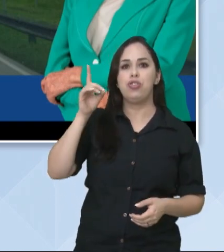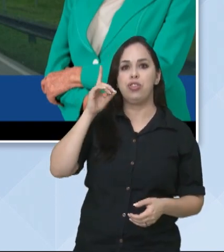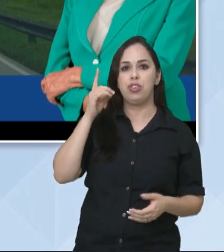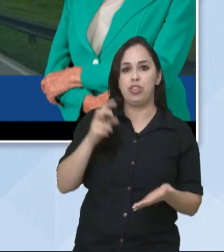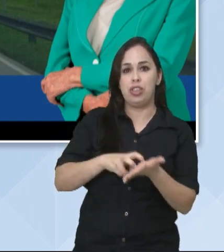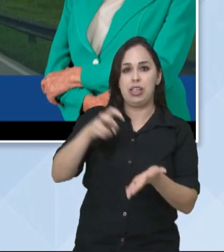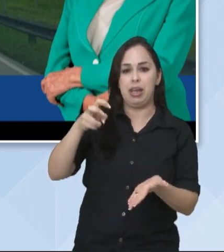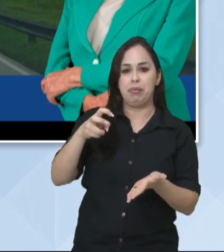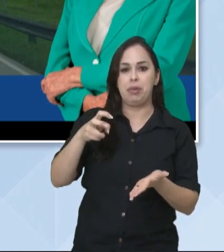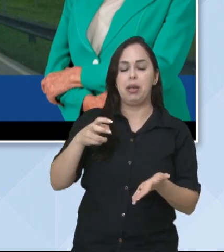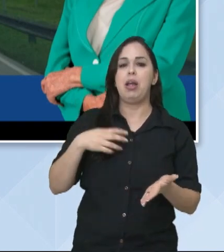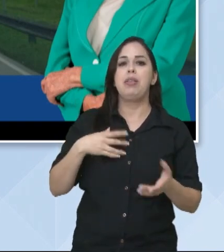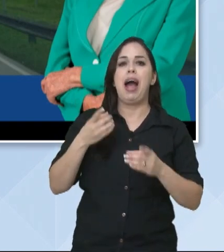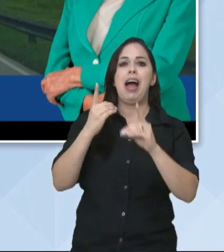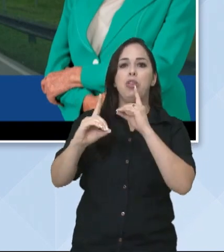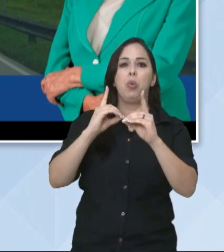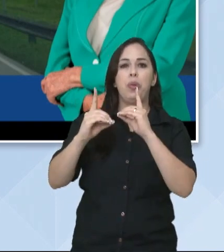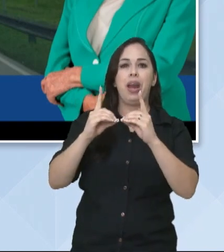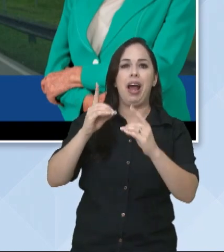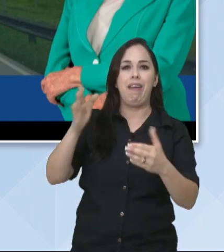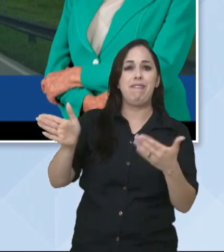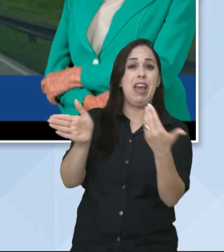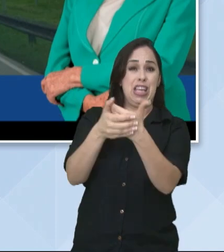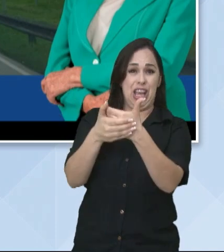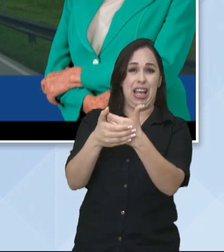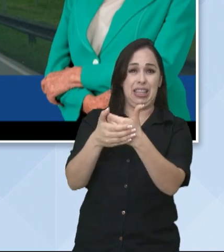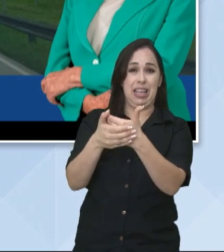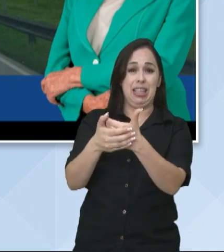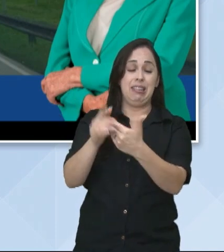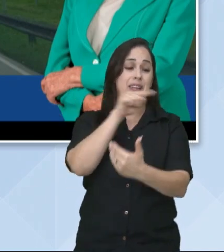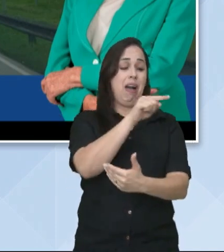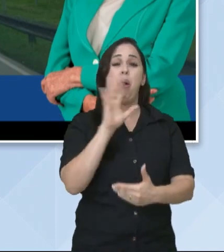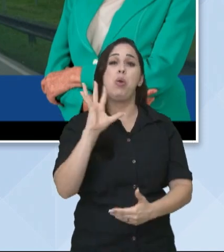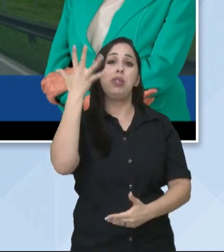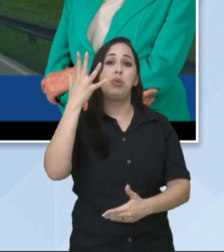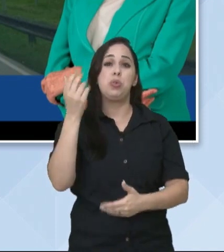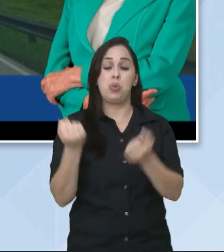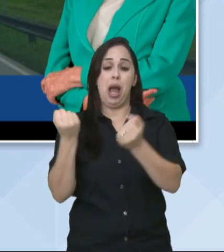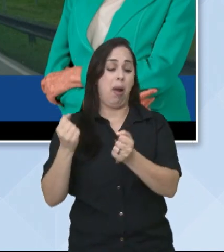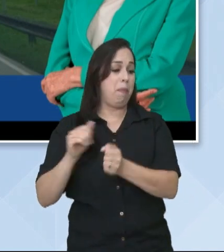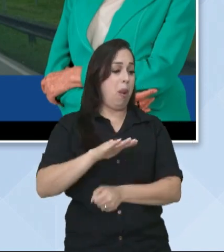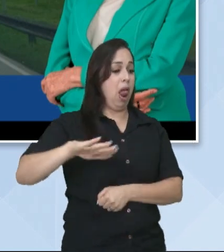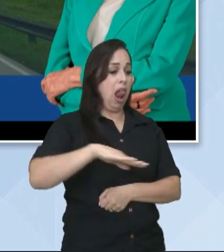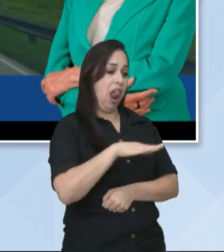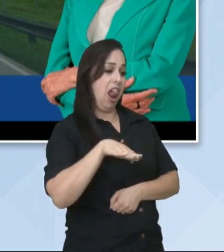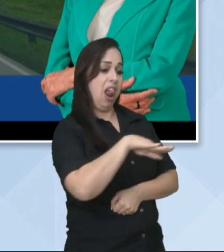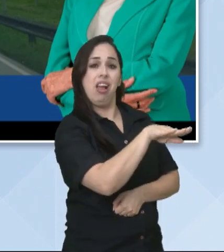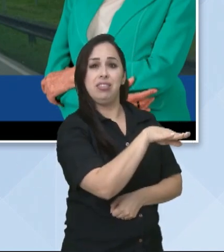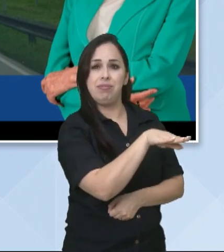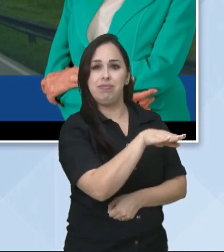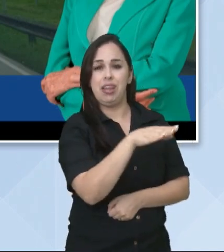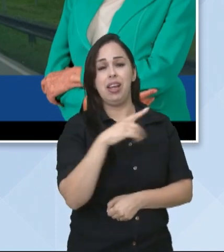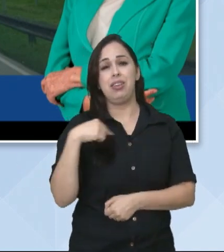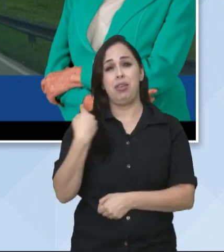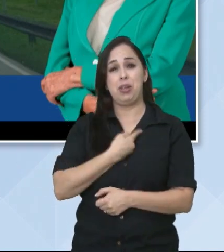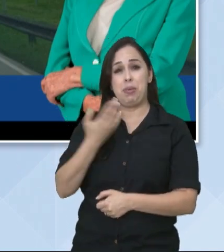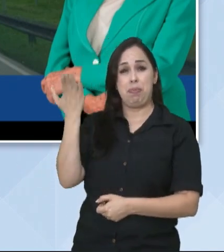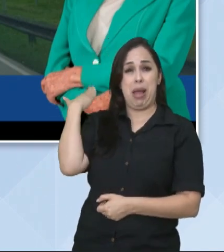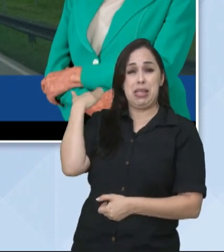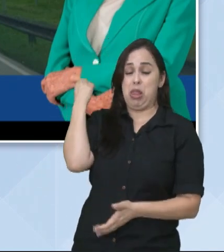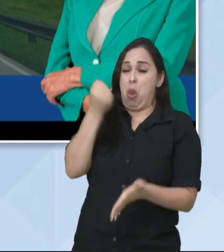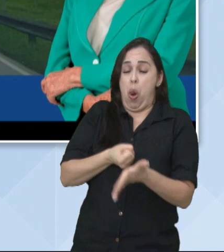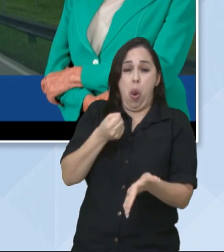bloqueio lá na Duta, passou todo o trânsito para a Estrada Velha. Então isso é uma luta antiga,